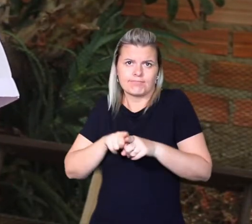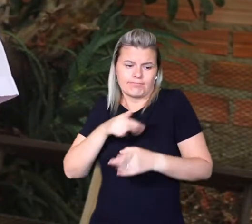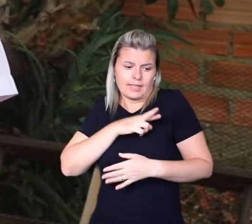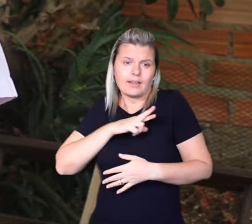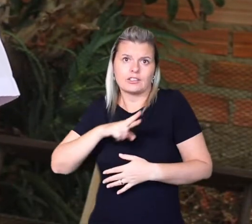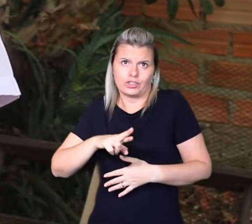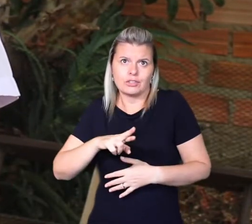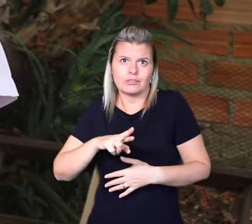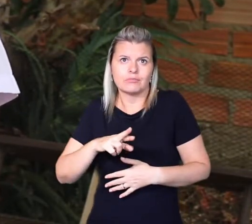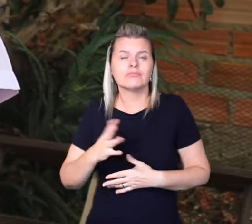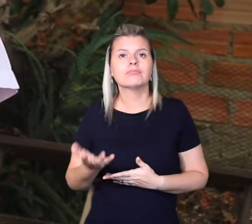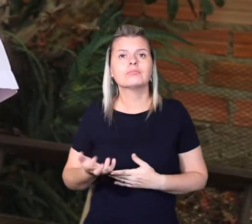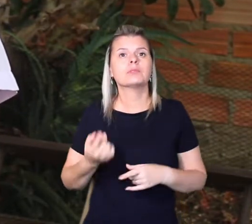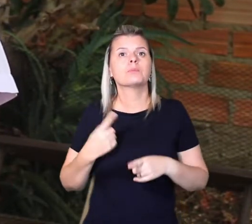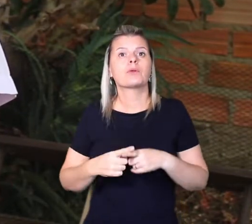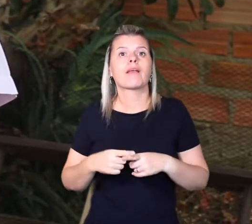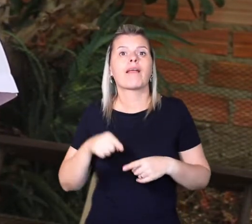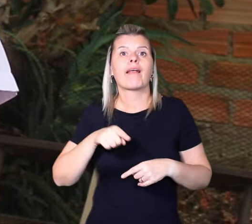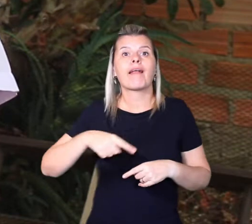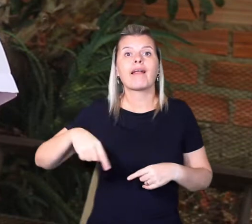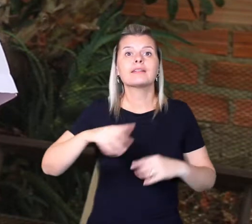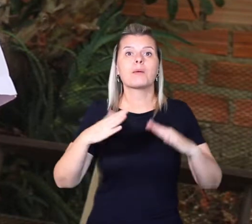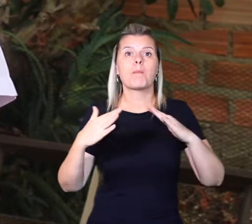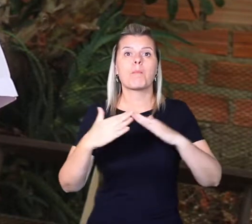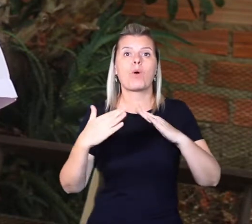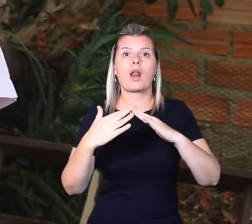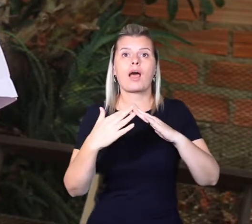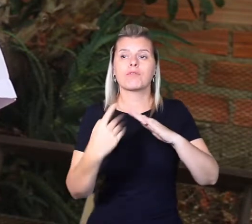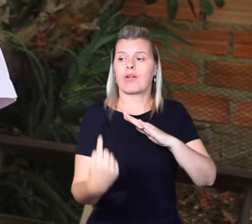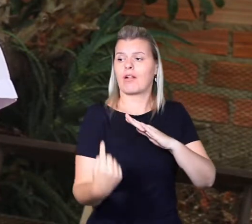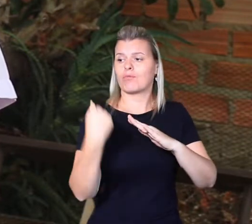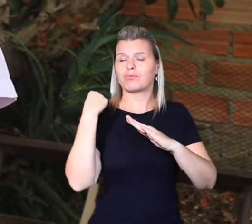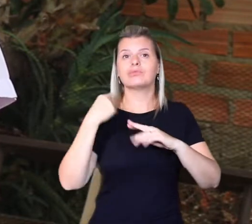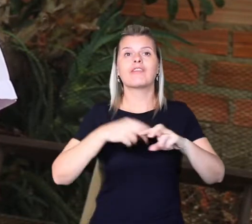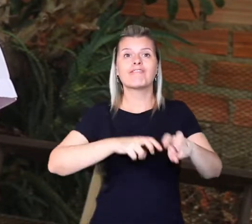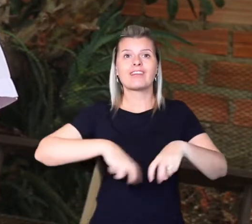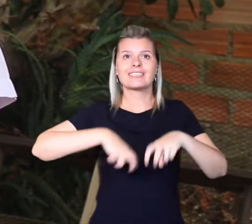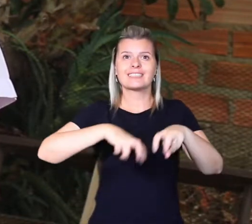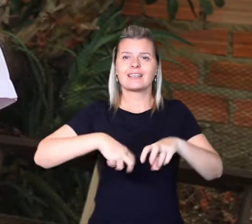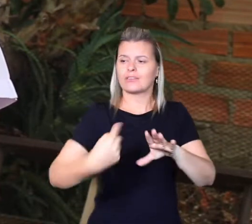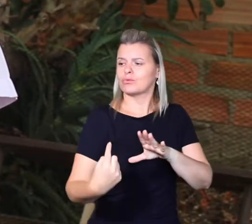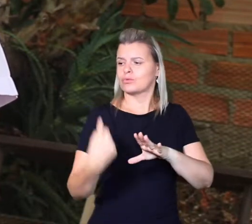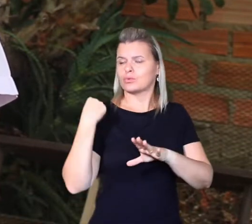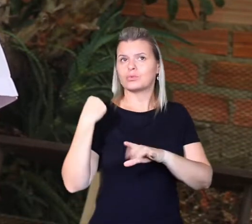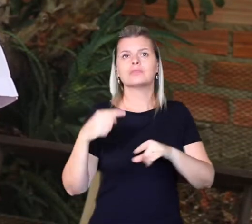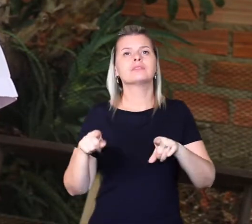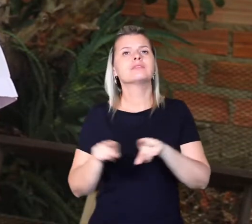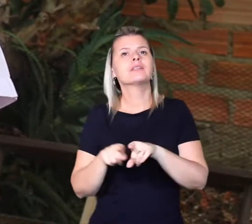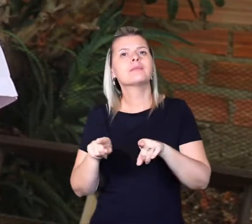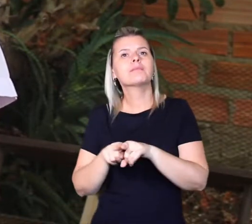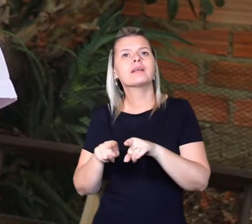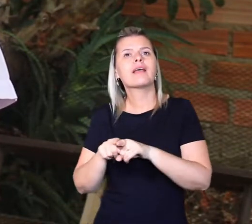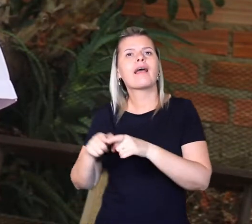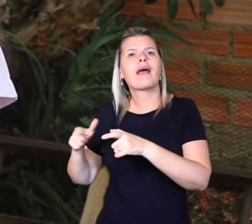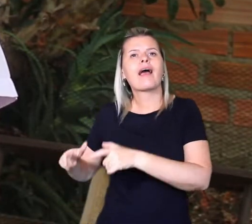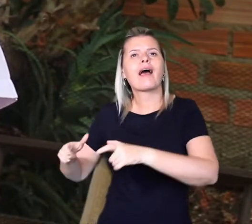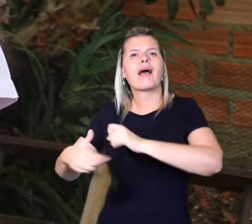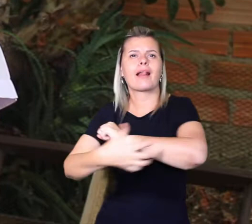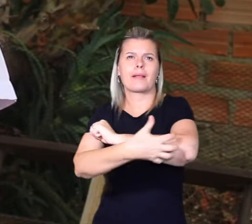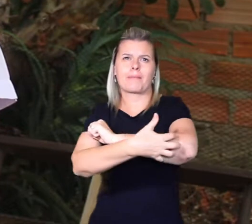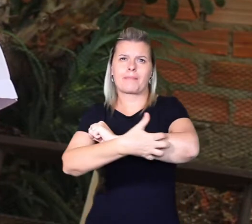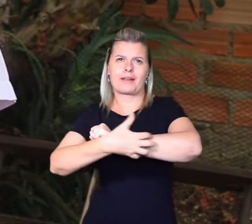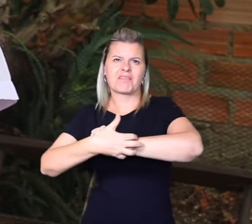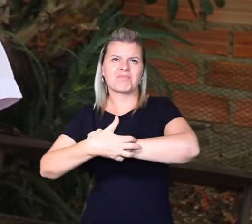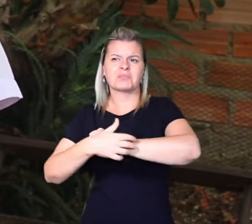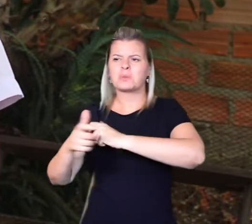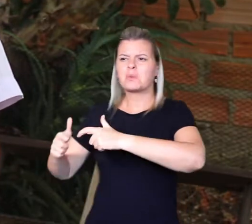culturais e religiosas, uma vez que eles ocupavam os fundos de fazenda dessas estâncias e também nos enclaves, nas